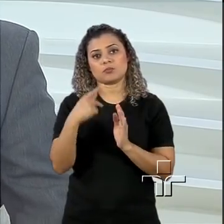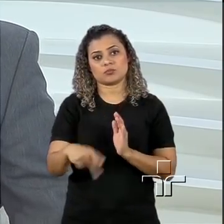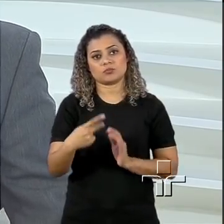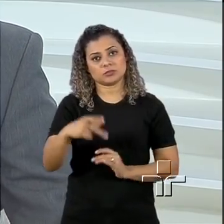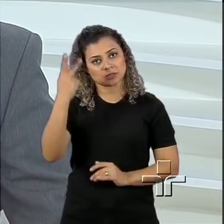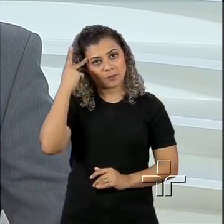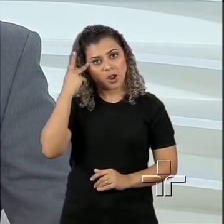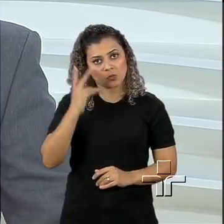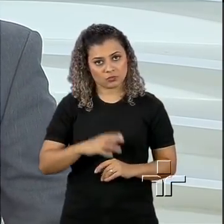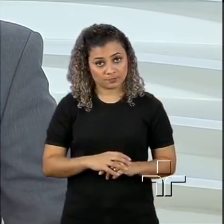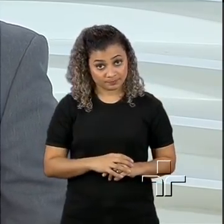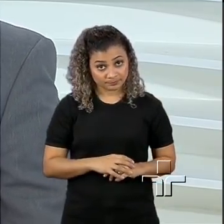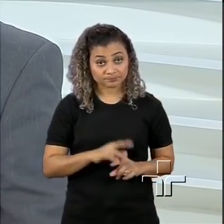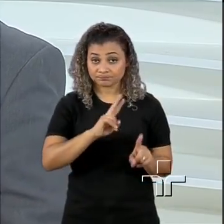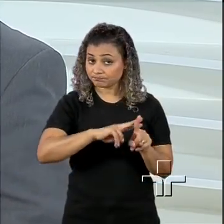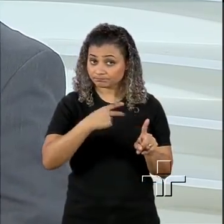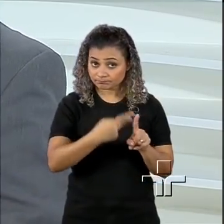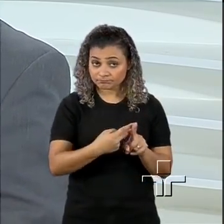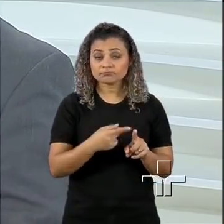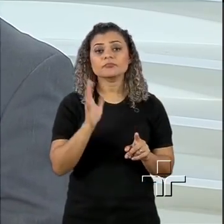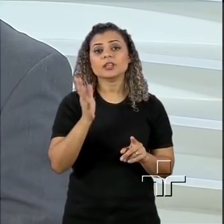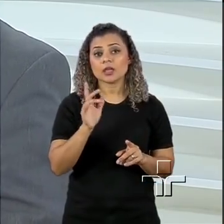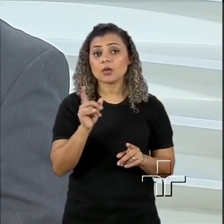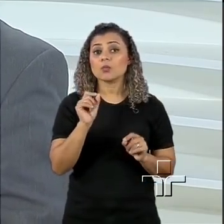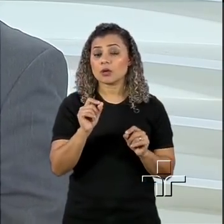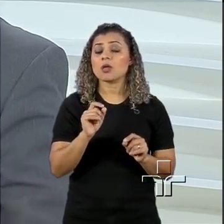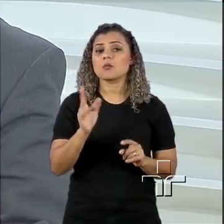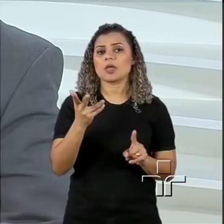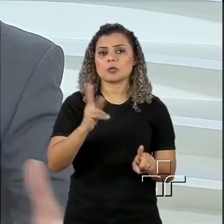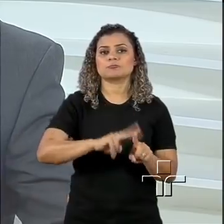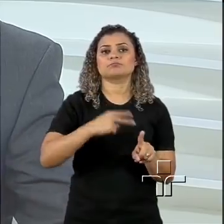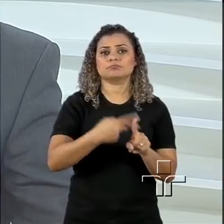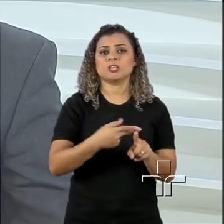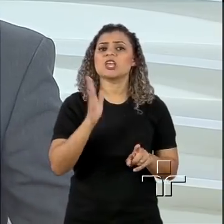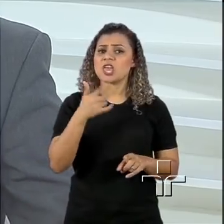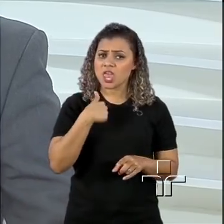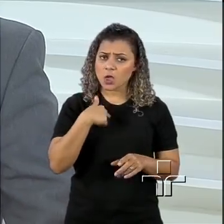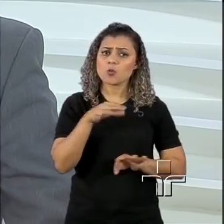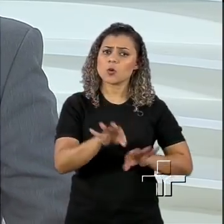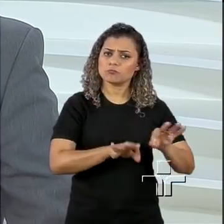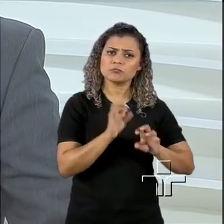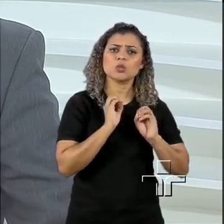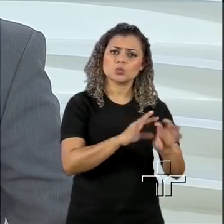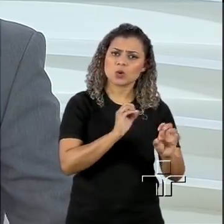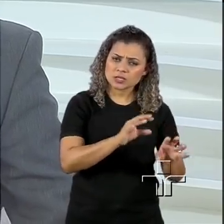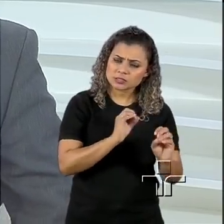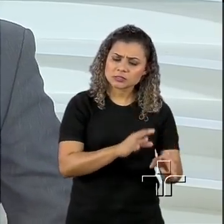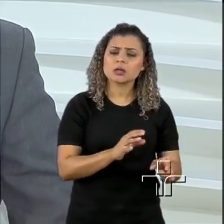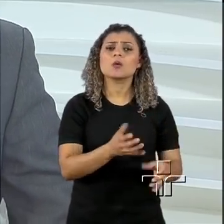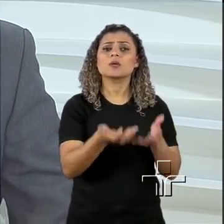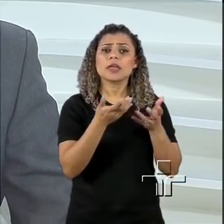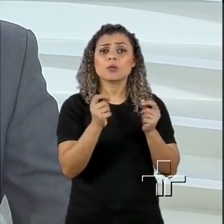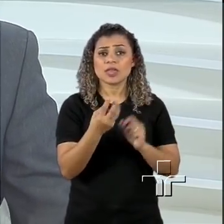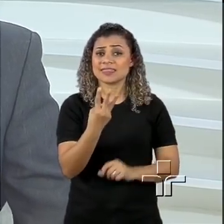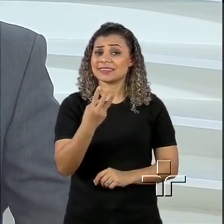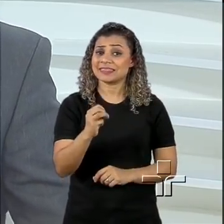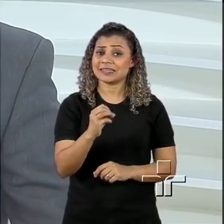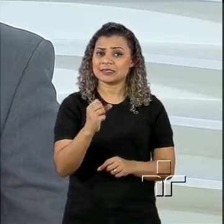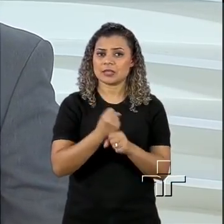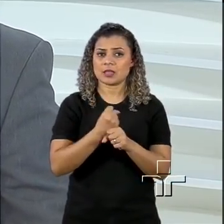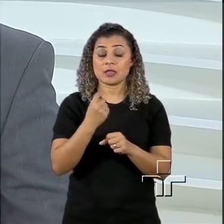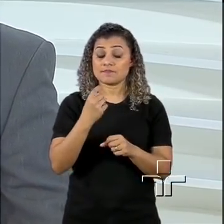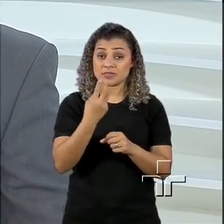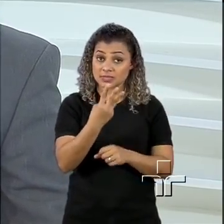porque fiz isso em São Bernardo do Campo como prefeito. Eu restaurei a educação, de forma a ter uma jornada de 30 horas semanais